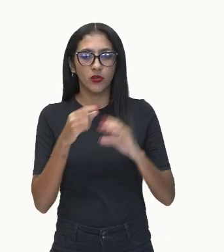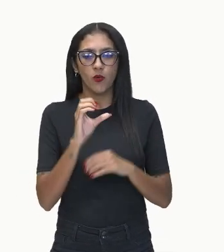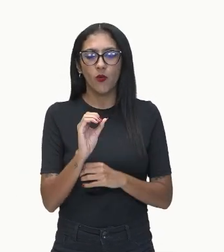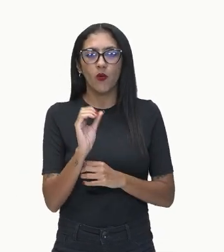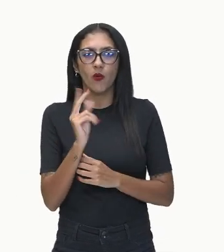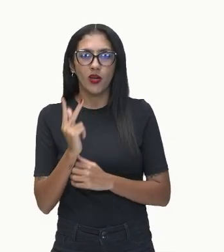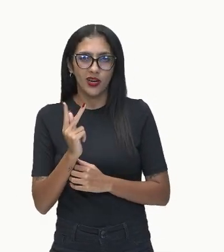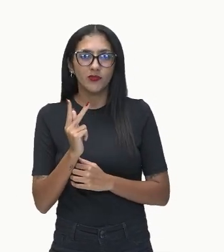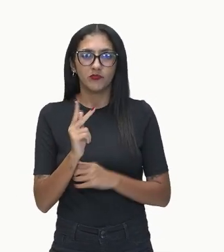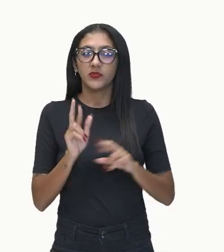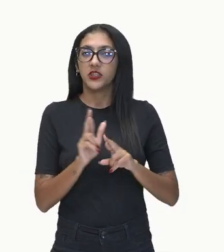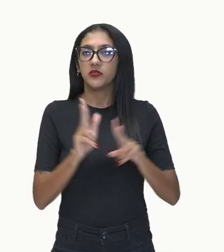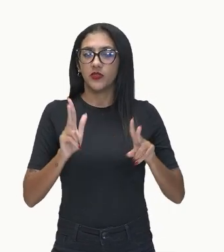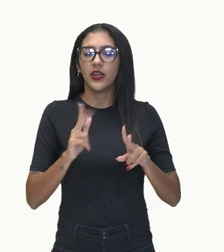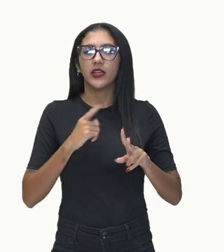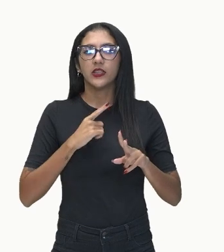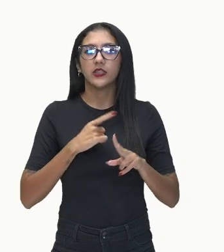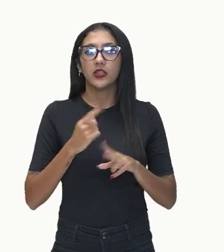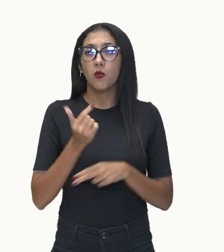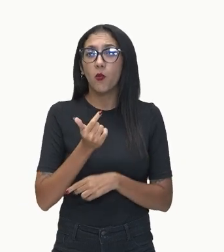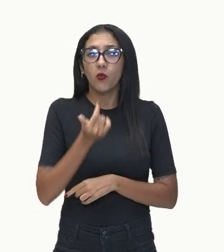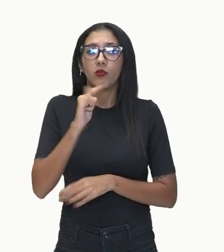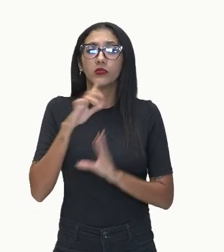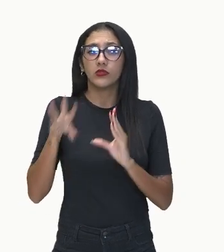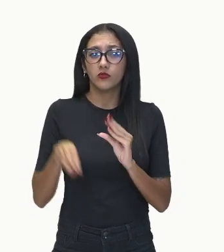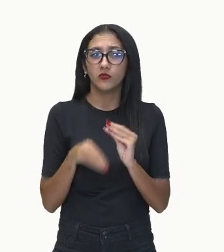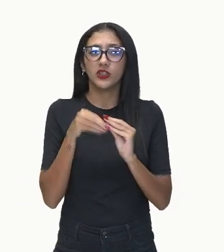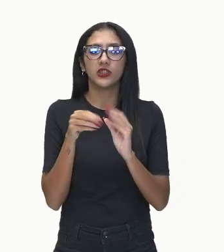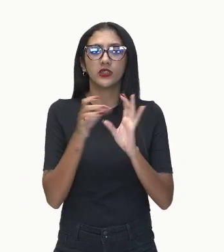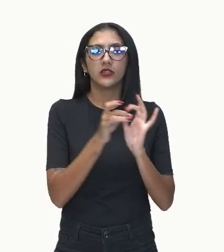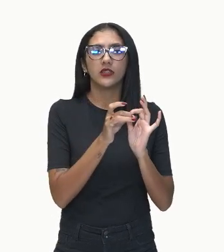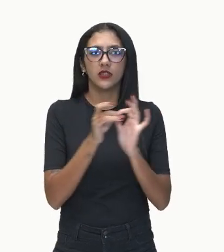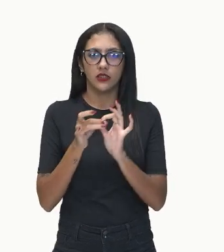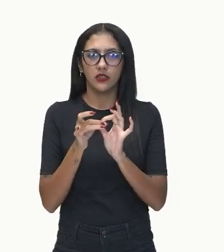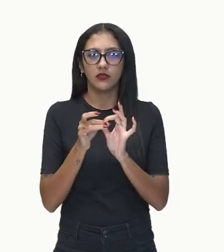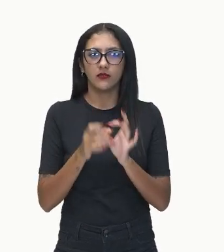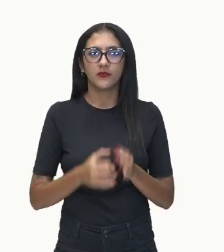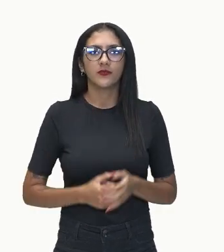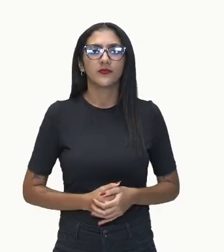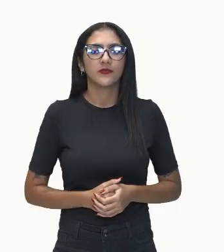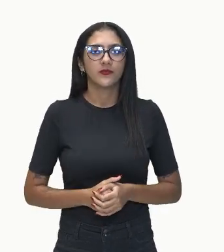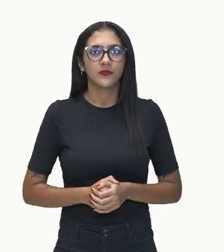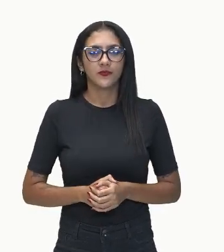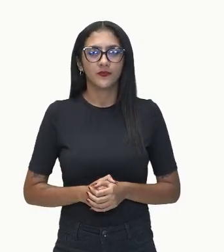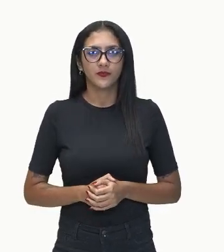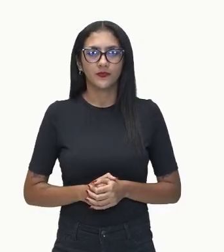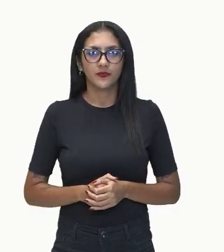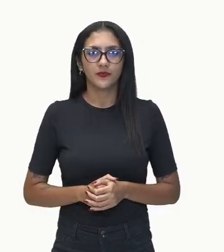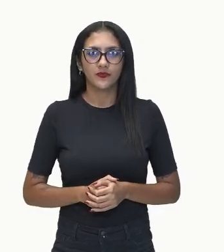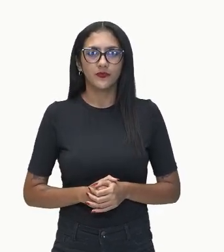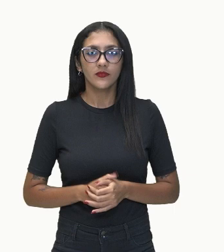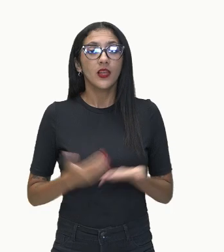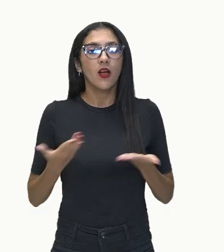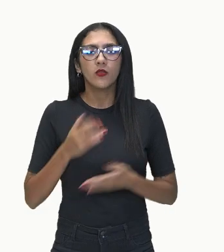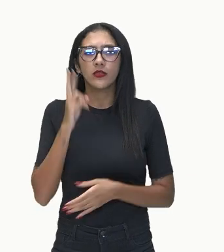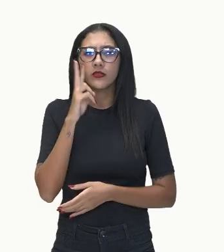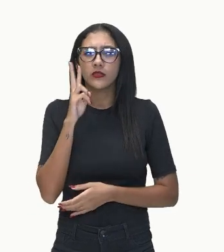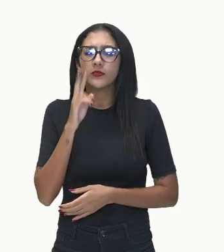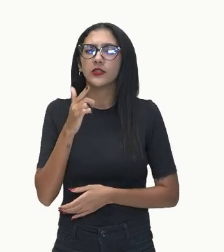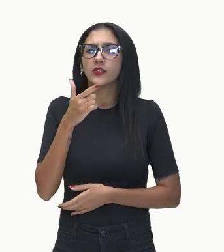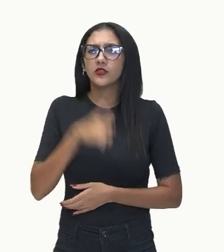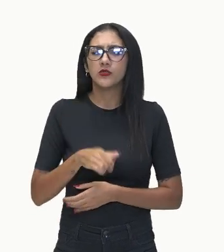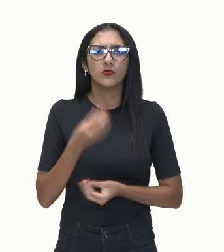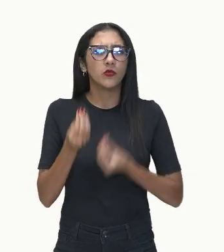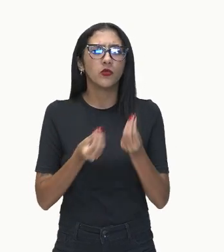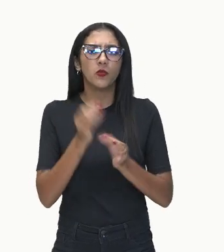Por isso que ele é classificado como um álcool. E aí a gente reforça aqui a